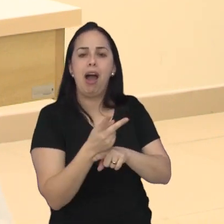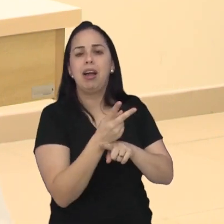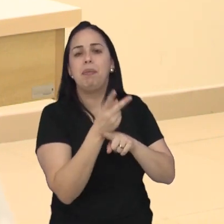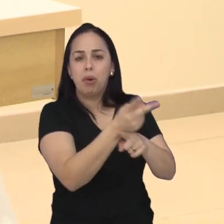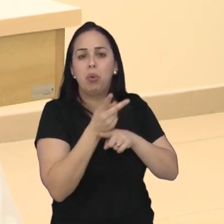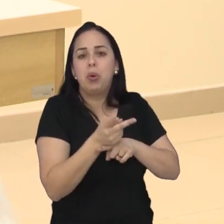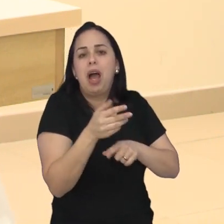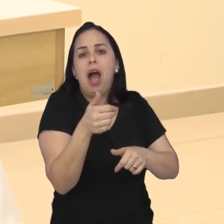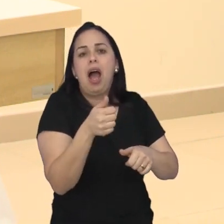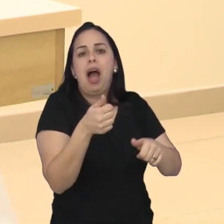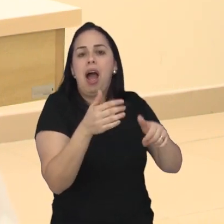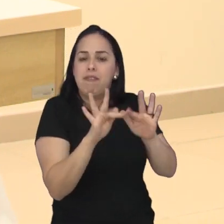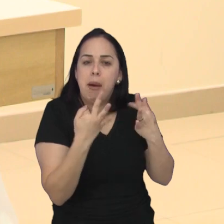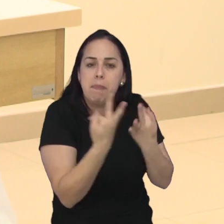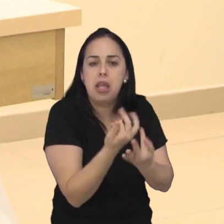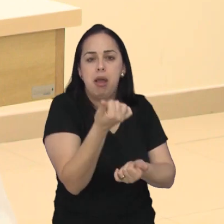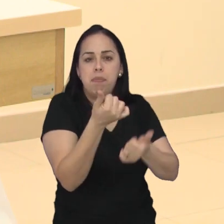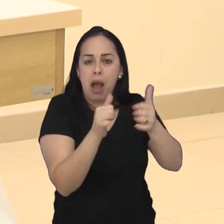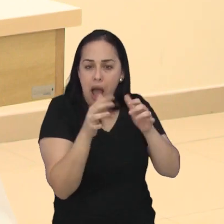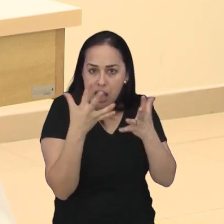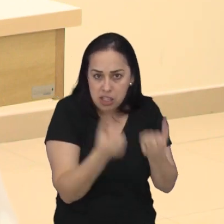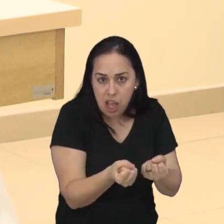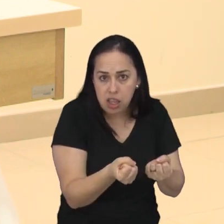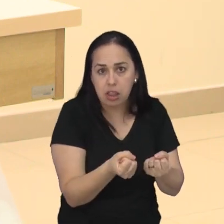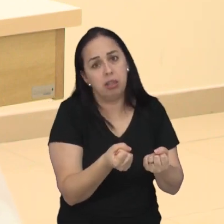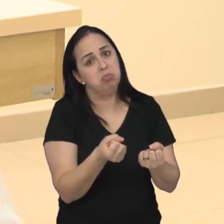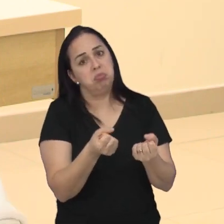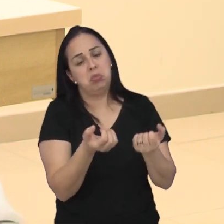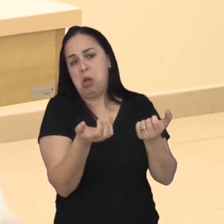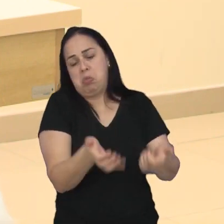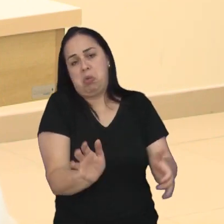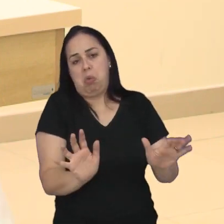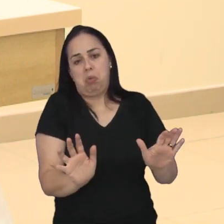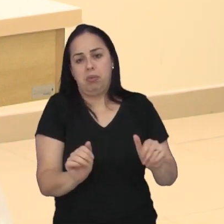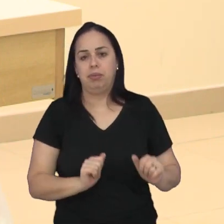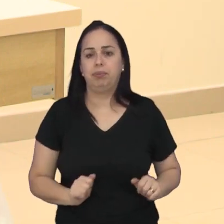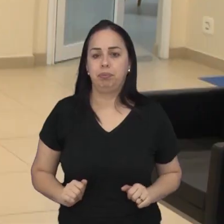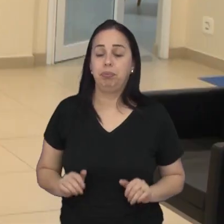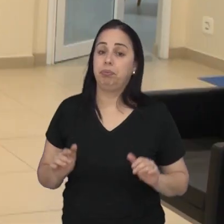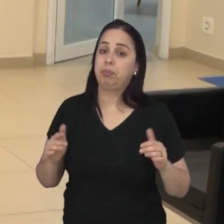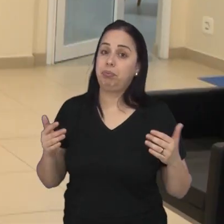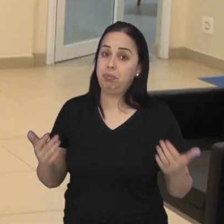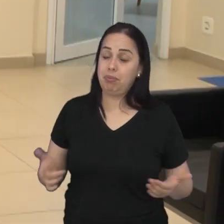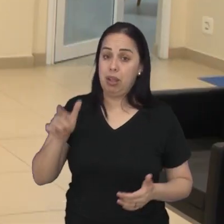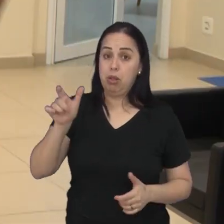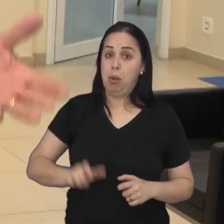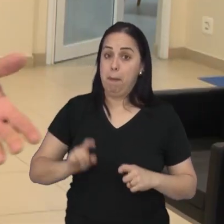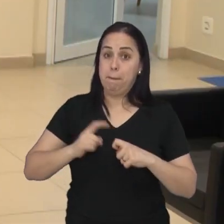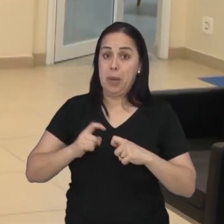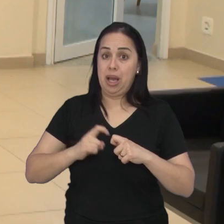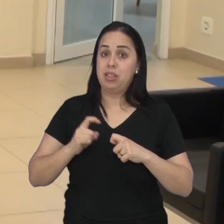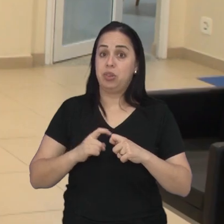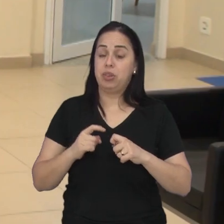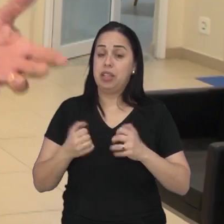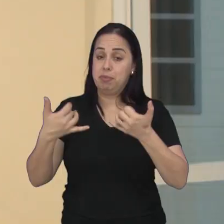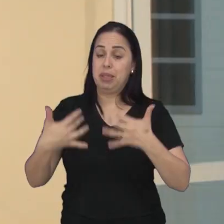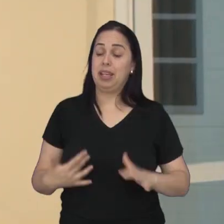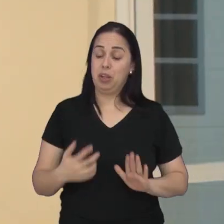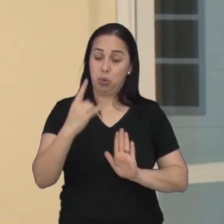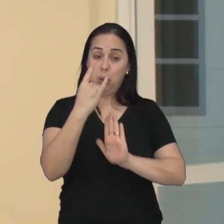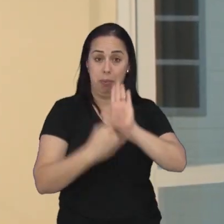vai ter para saber se há anuência ou não. E pode haver anuência ou não haver anuência. Mesmo assim, o médico acredita que o